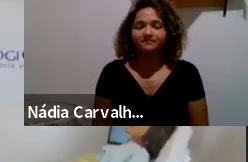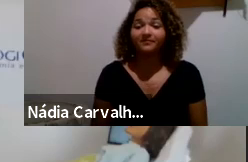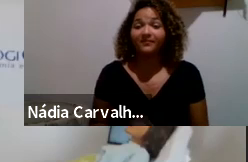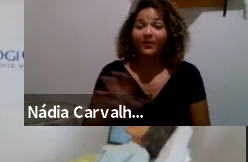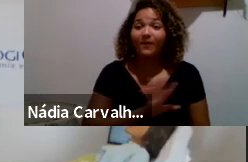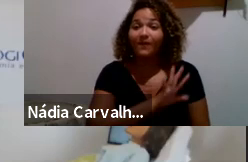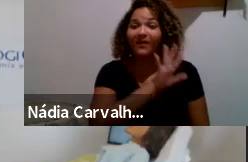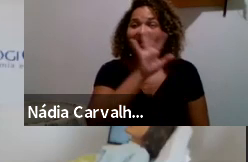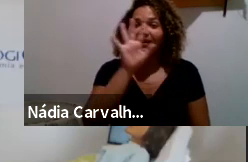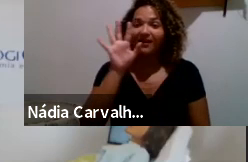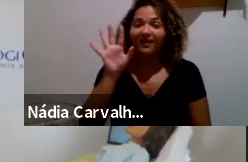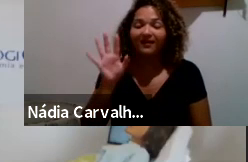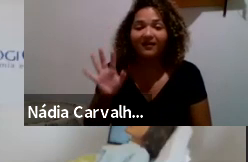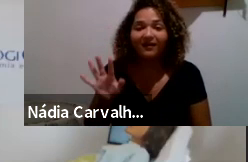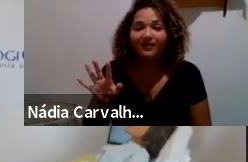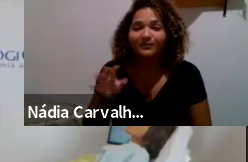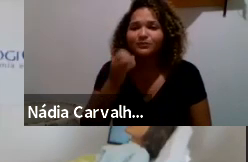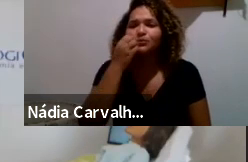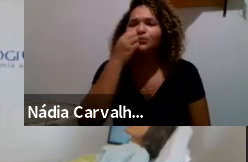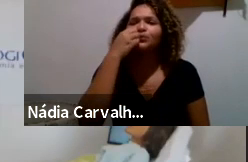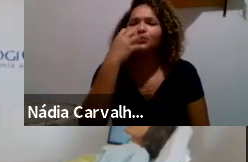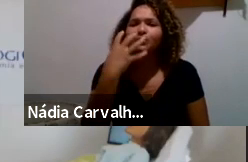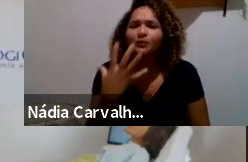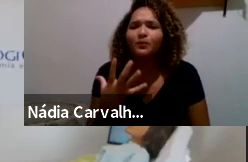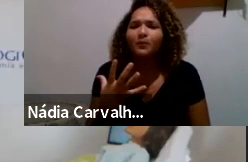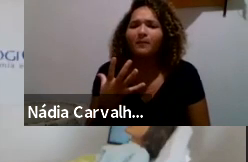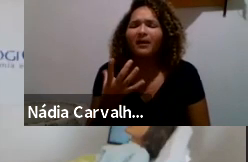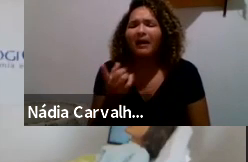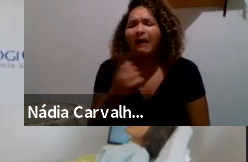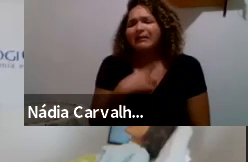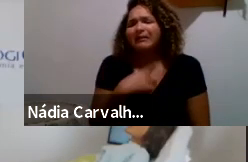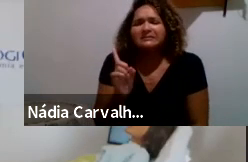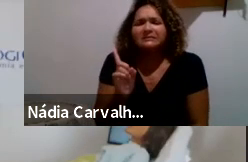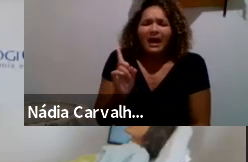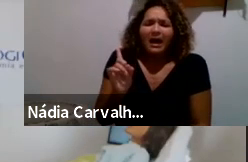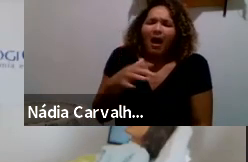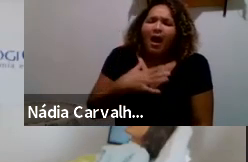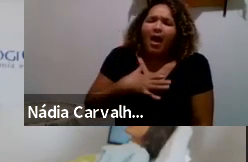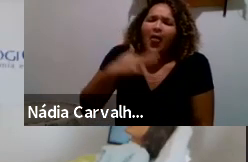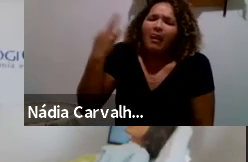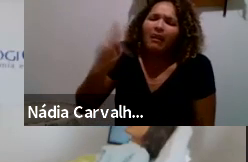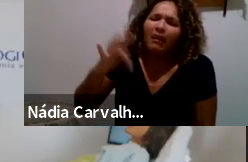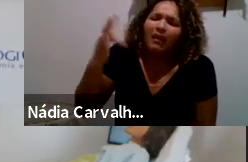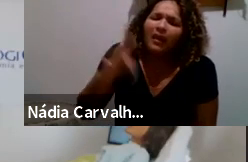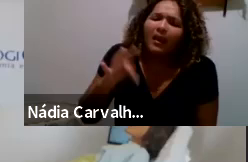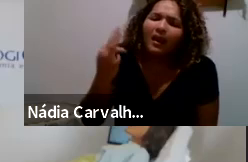Olá, olá, tudo bem? Ai, não, tô com muita dor.